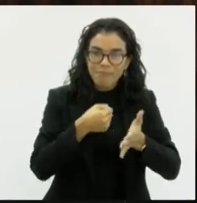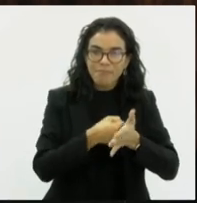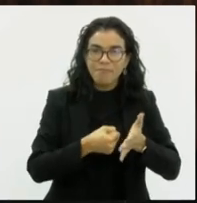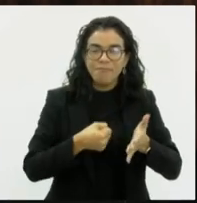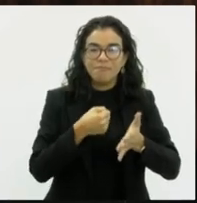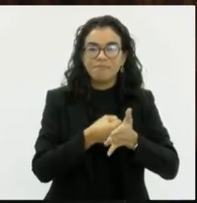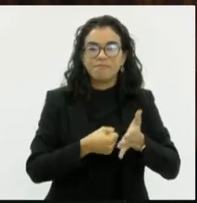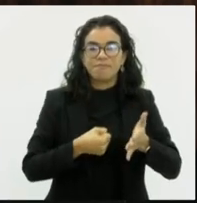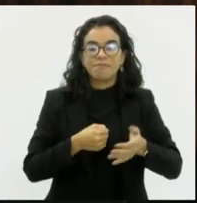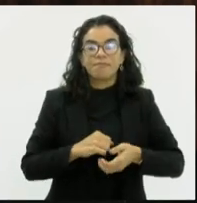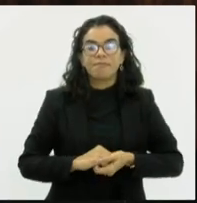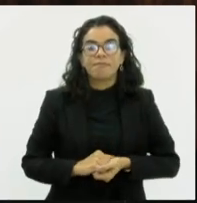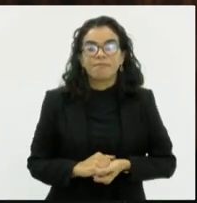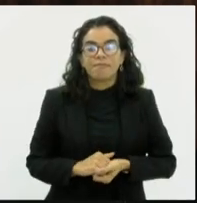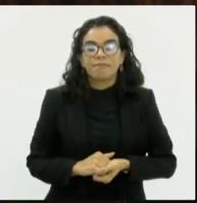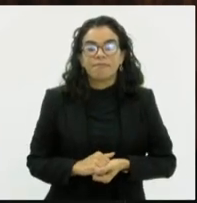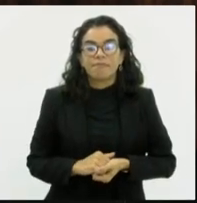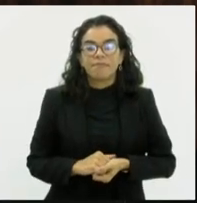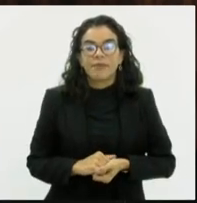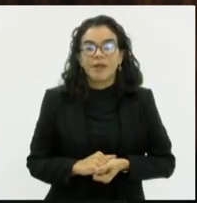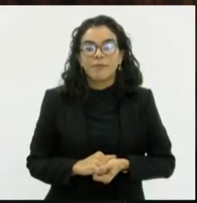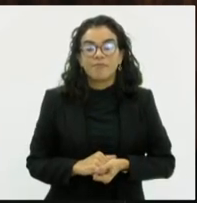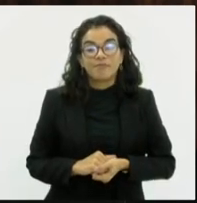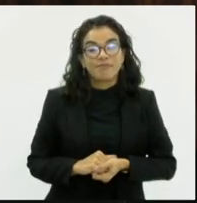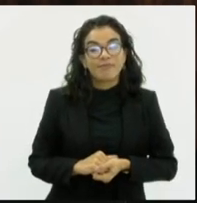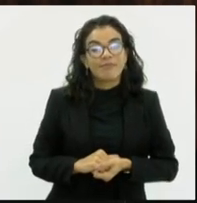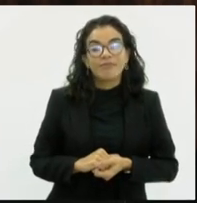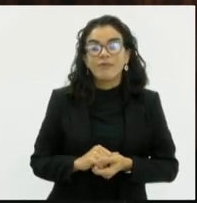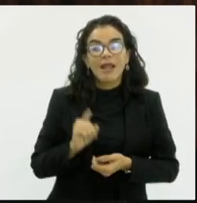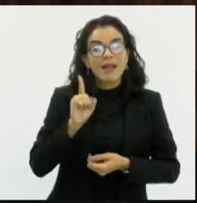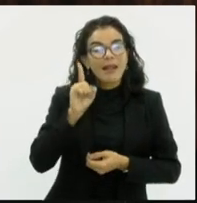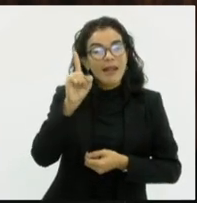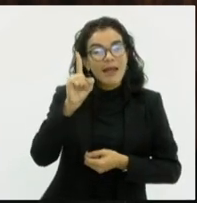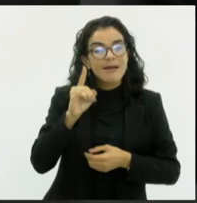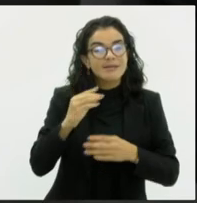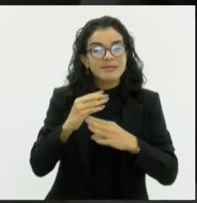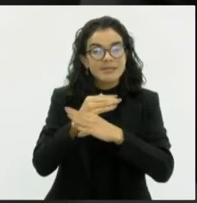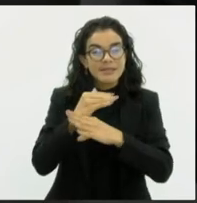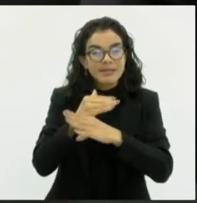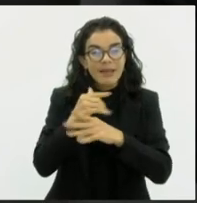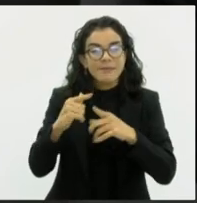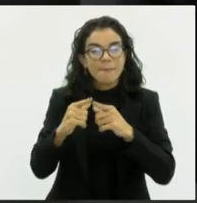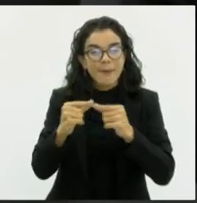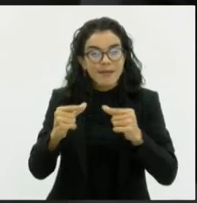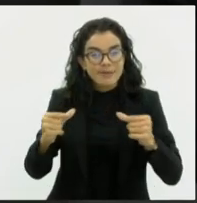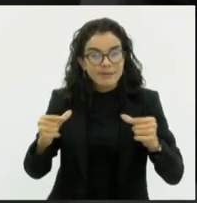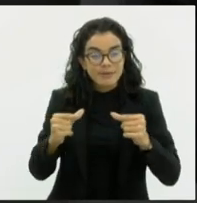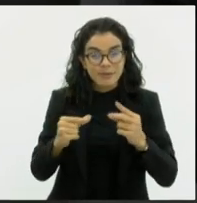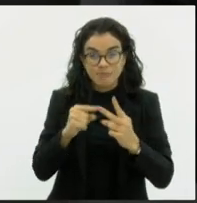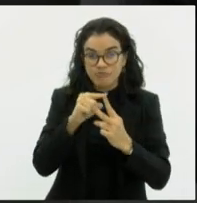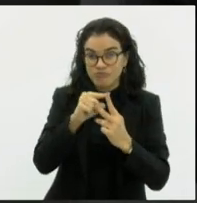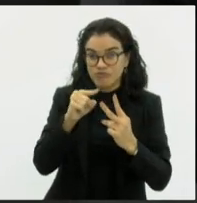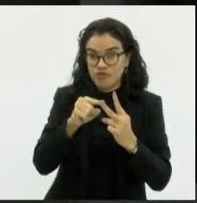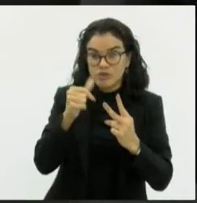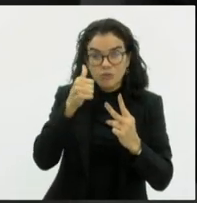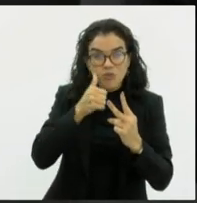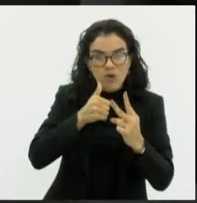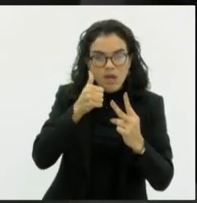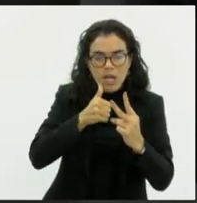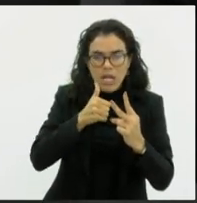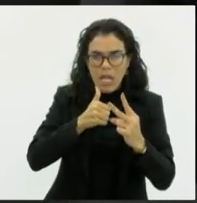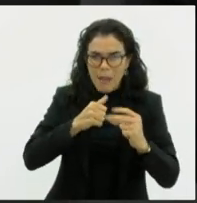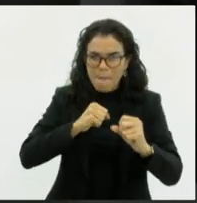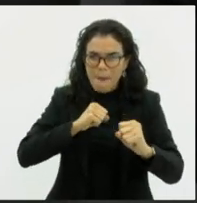dizer que lá em Brasília, essas mulheres, essas duas mulheres, elas fazem muita diferença, elas